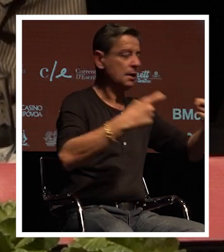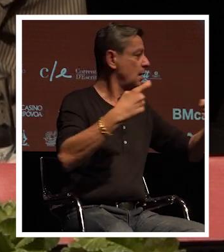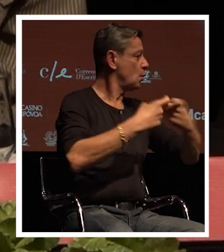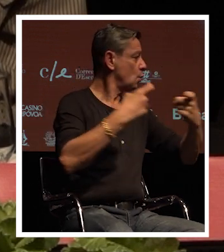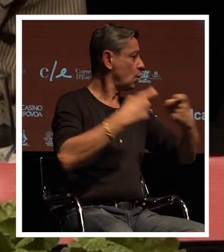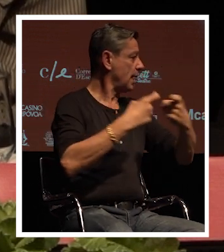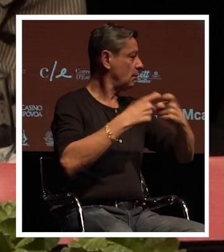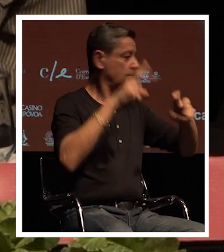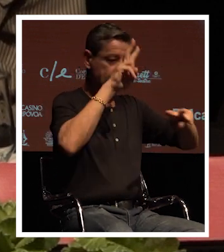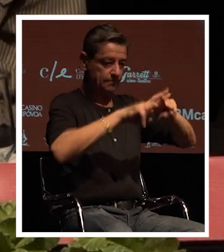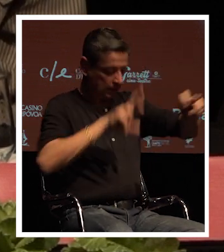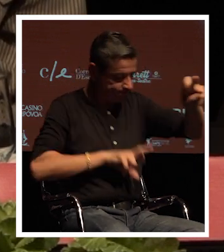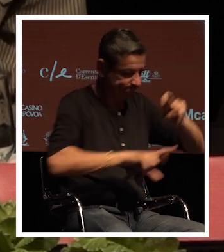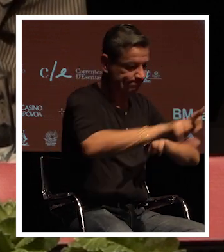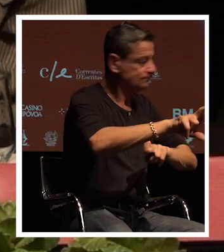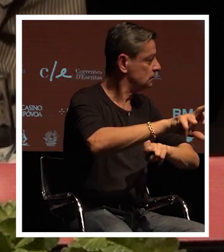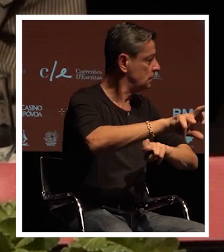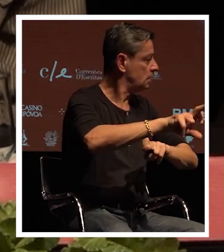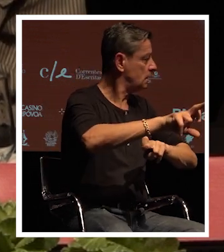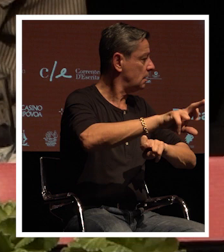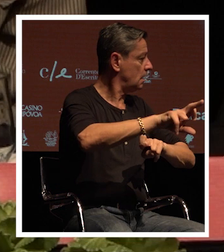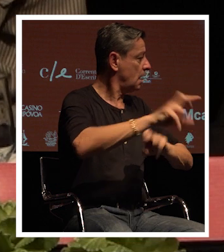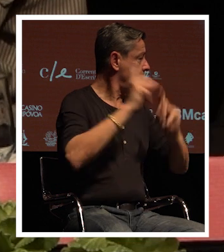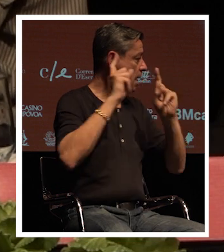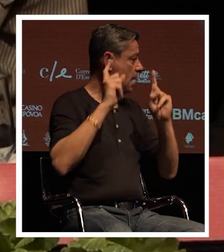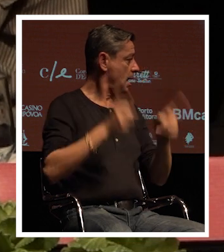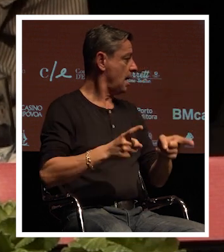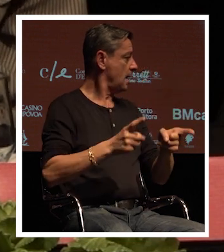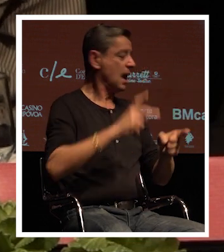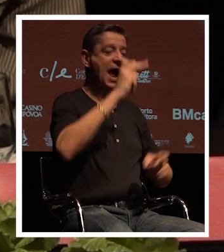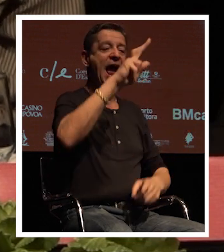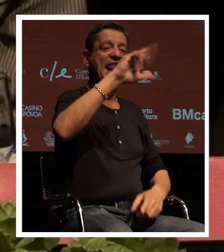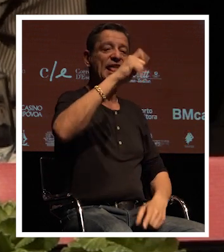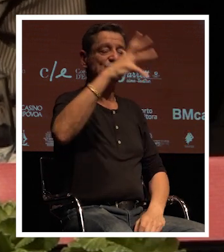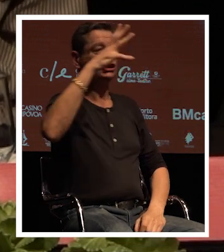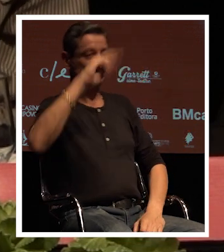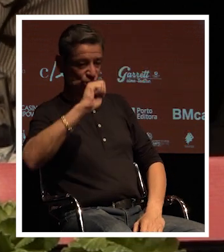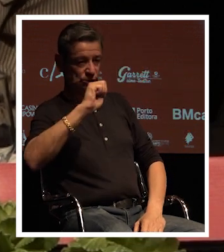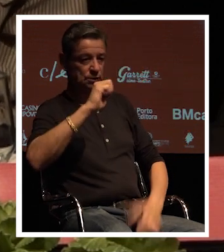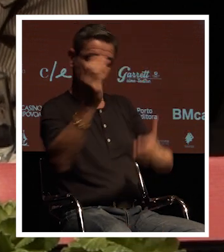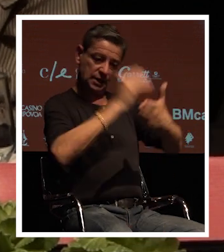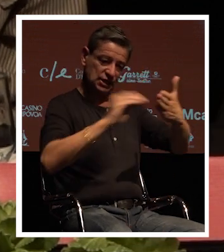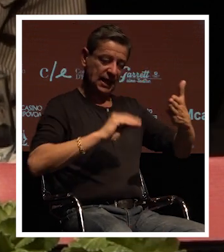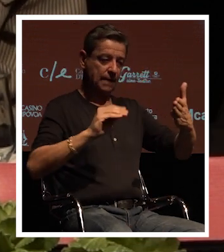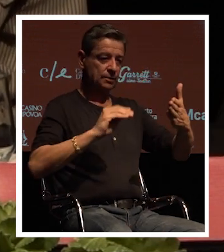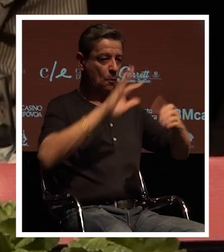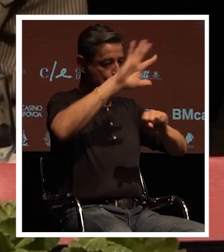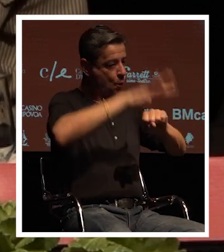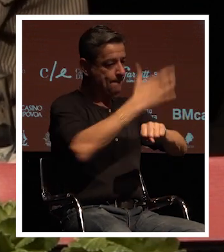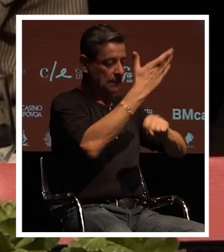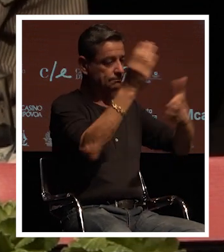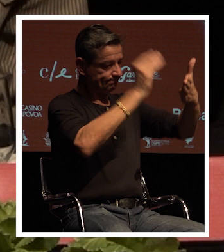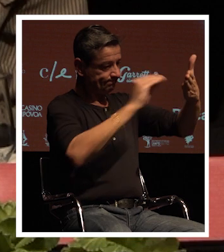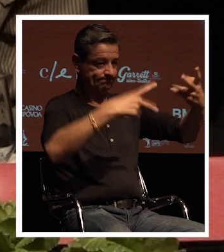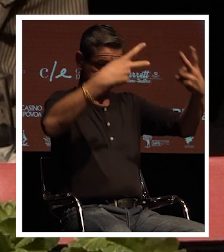da C era um renegado traidor e é entre isto que o Ares eh escreve os seus poemas e há